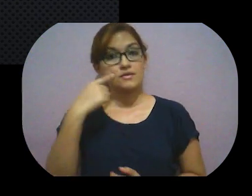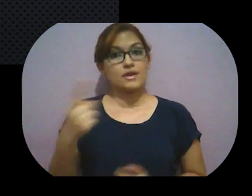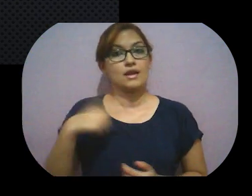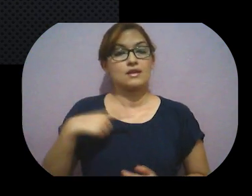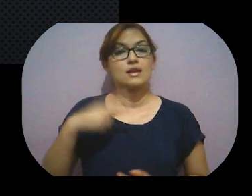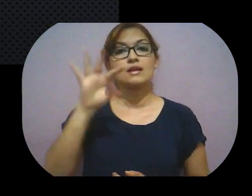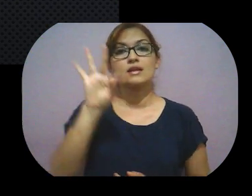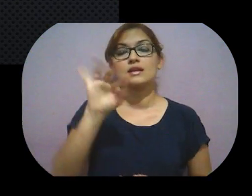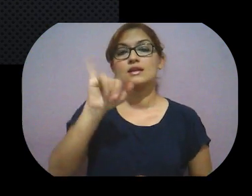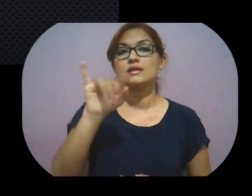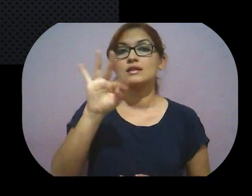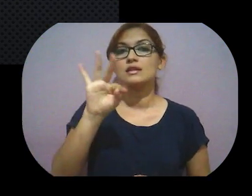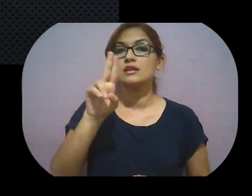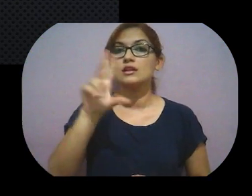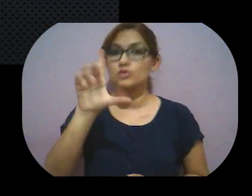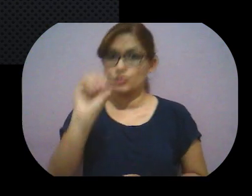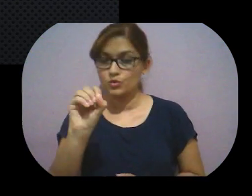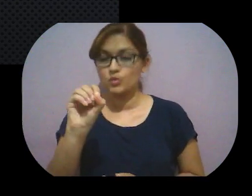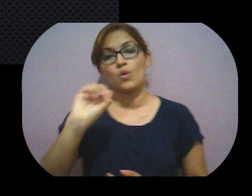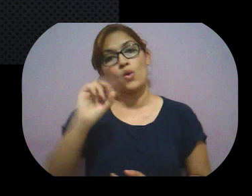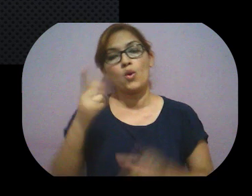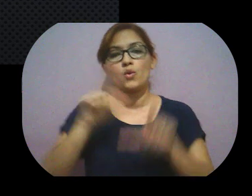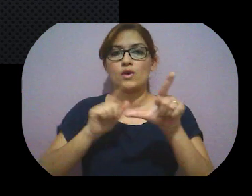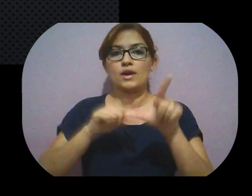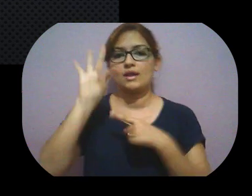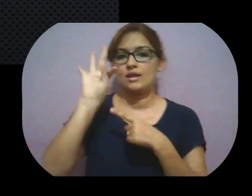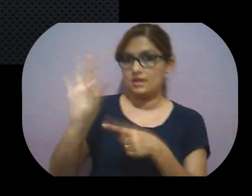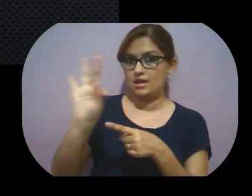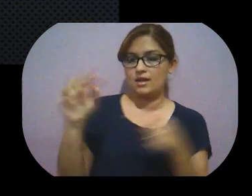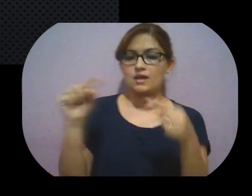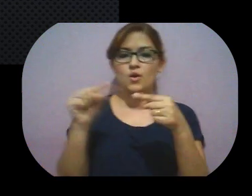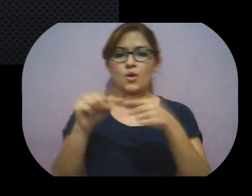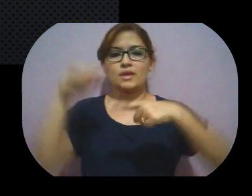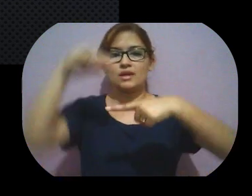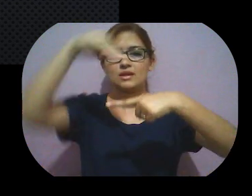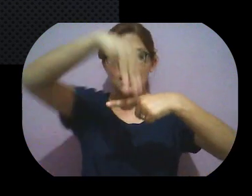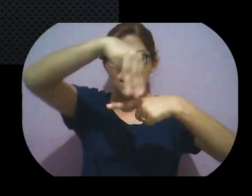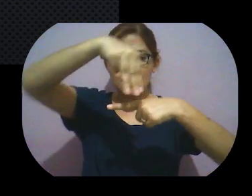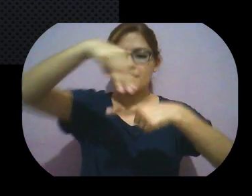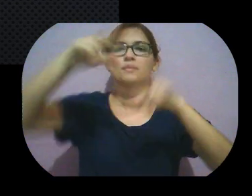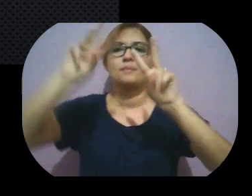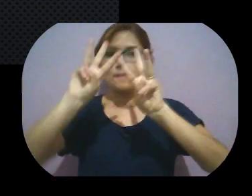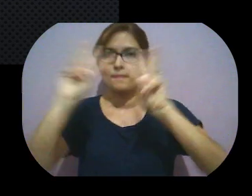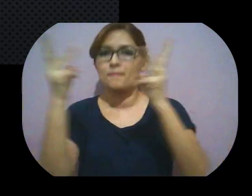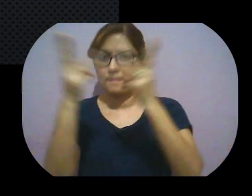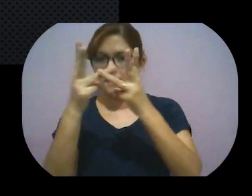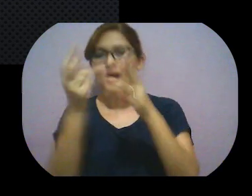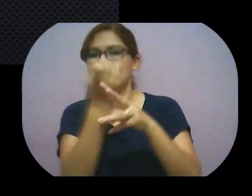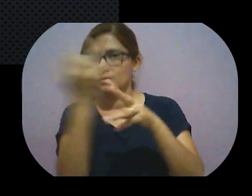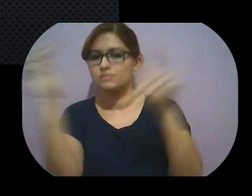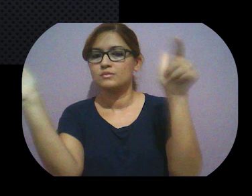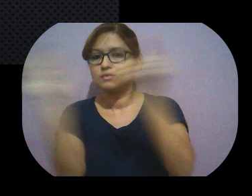aqui título em massa. T é a razão entre a massa do soluto e a massa da solução. Repare bem que nós temos aqui